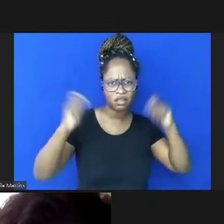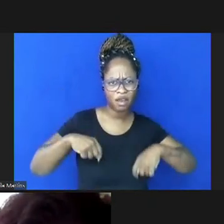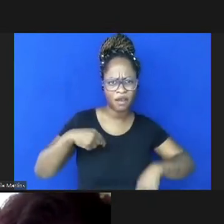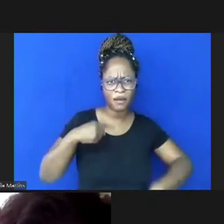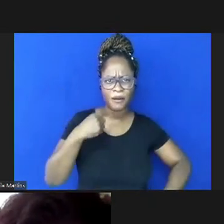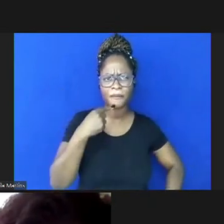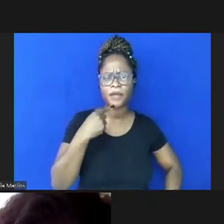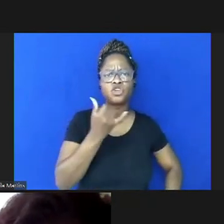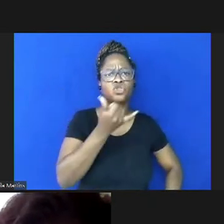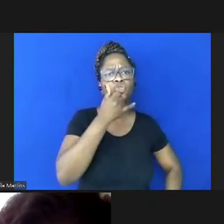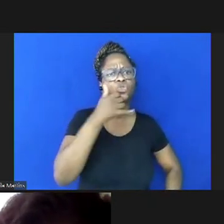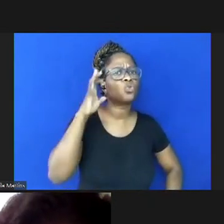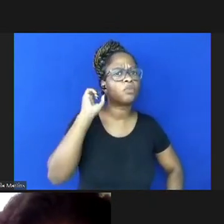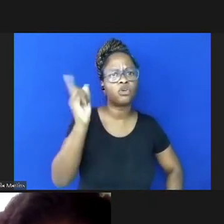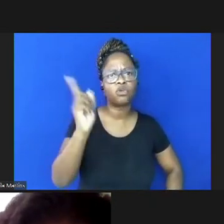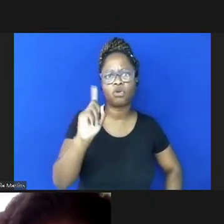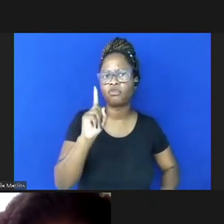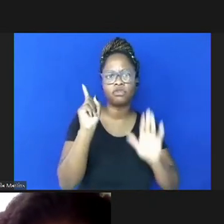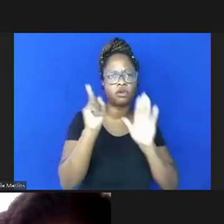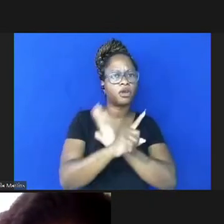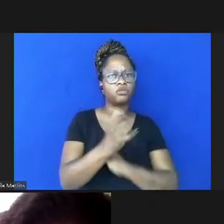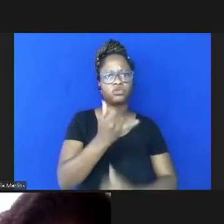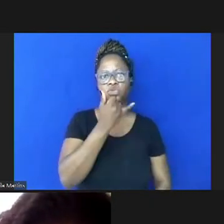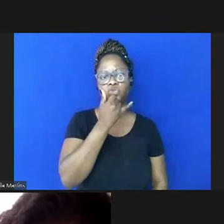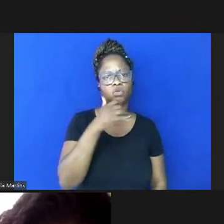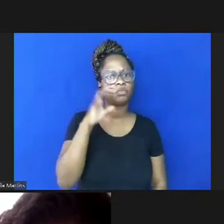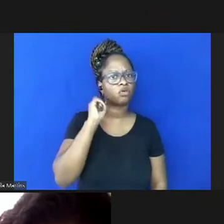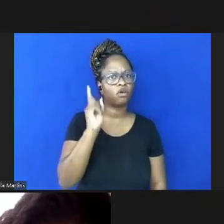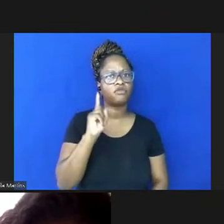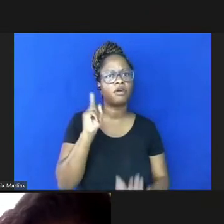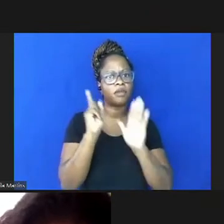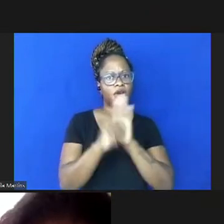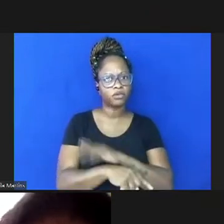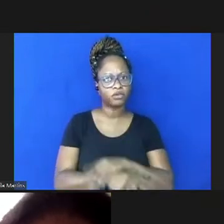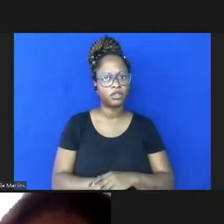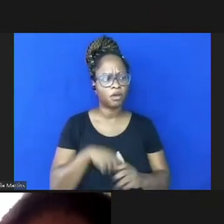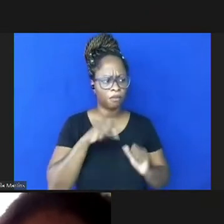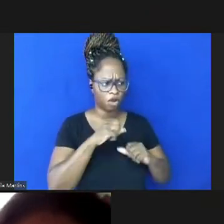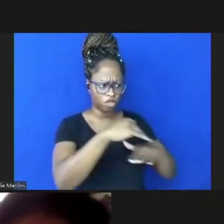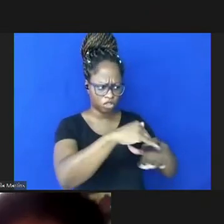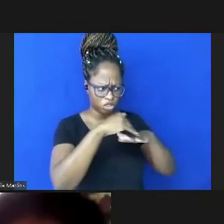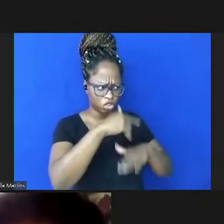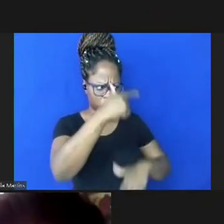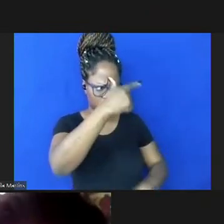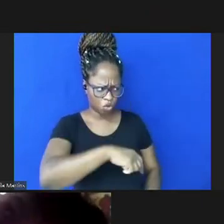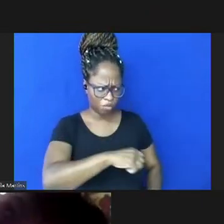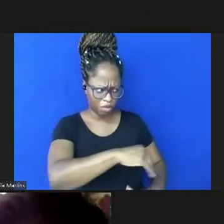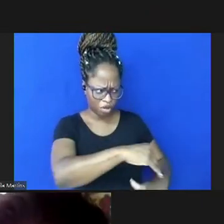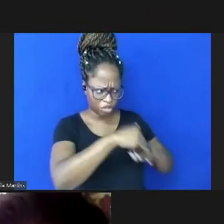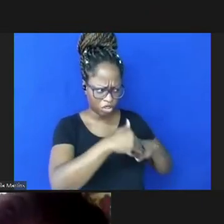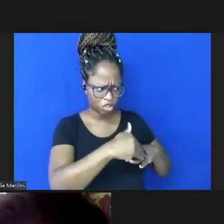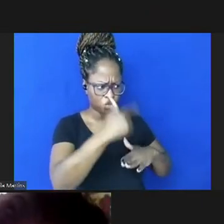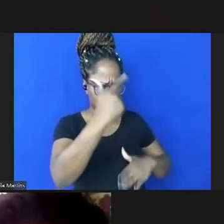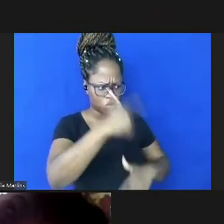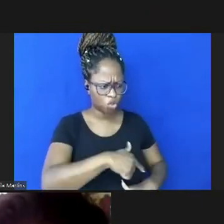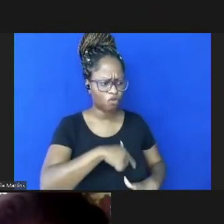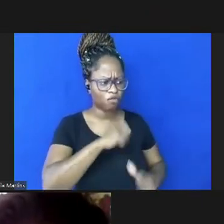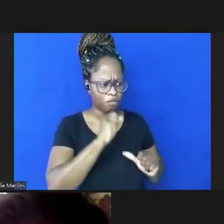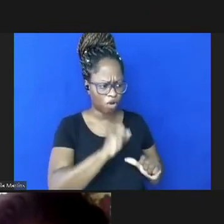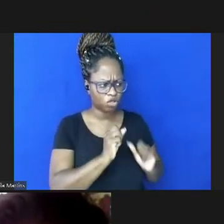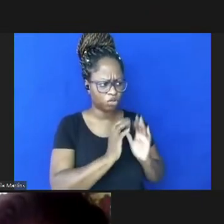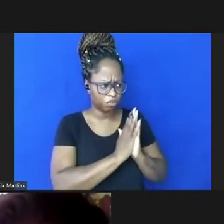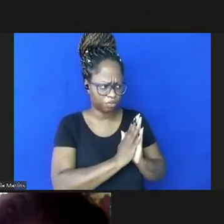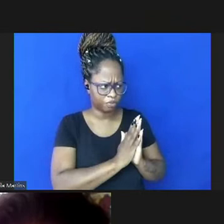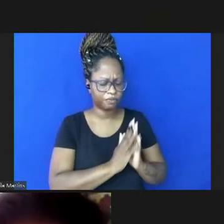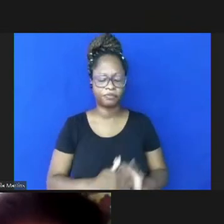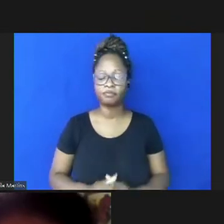Não escutei muito bem a pergunta. Se você pudesse reformular.